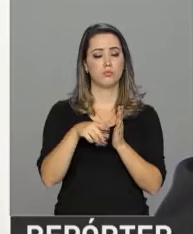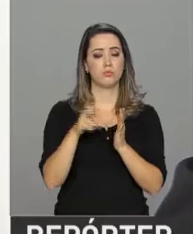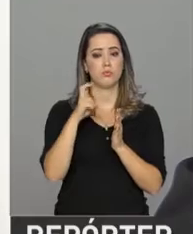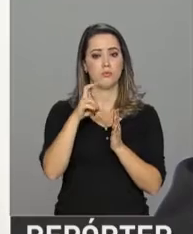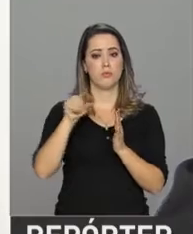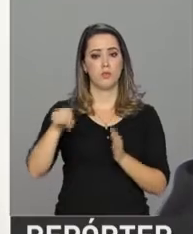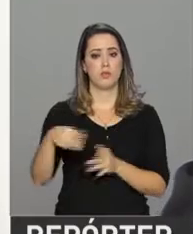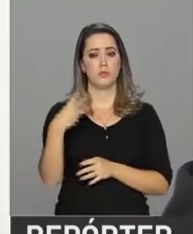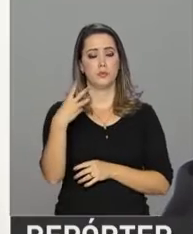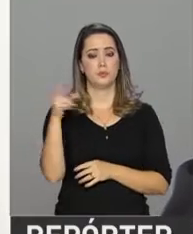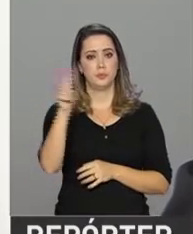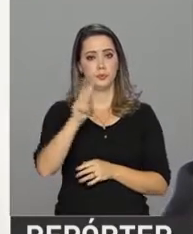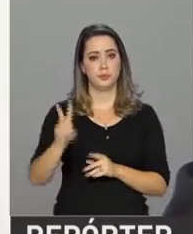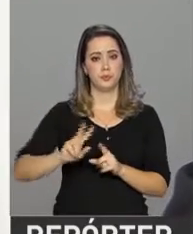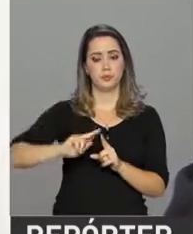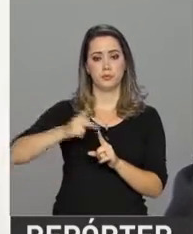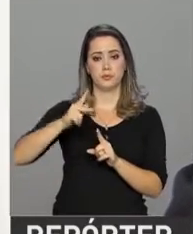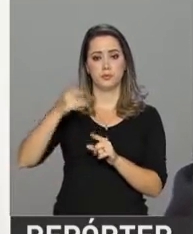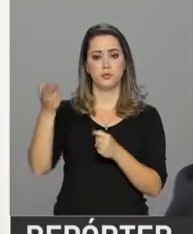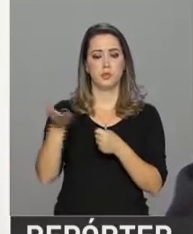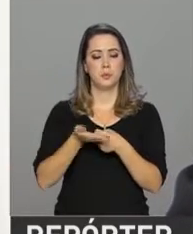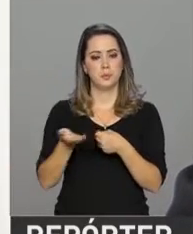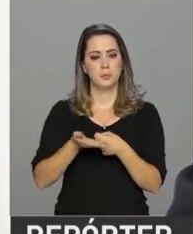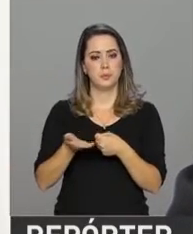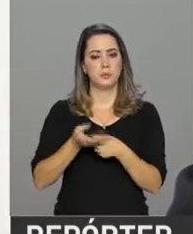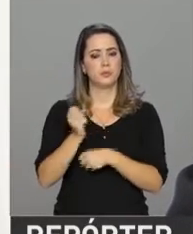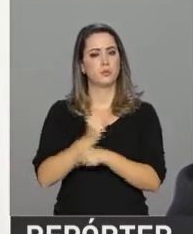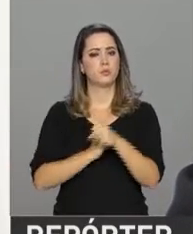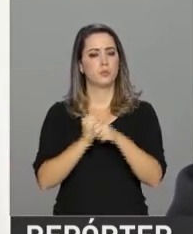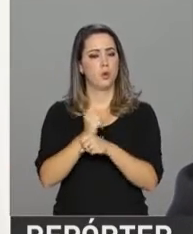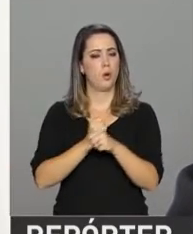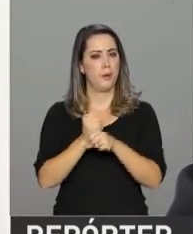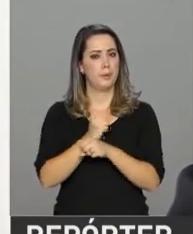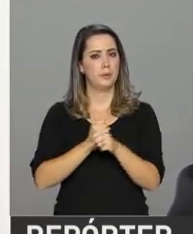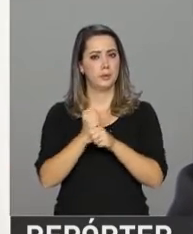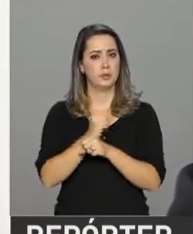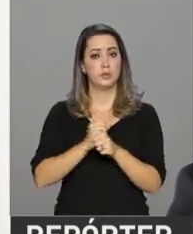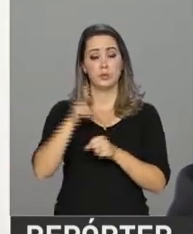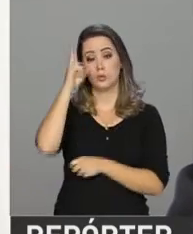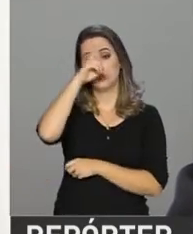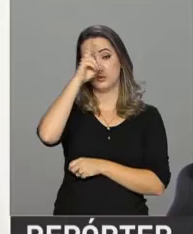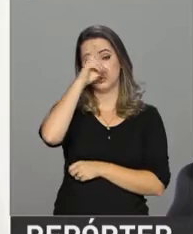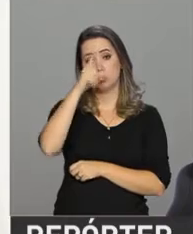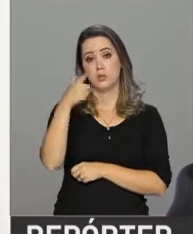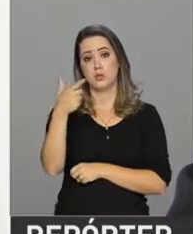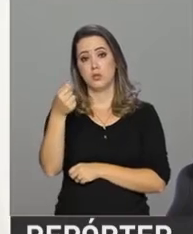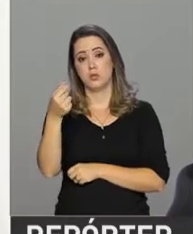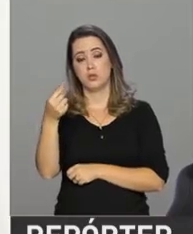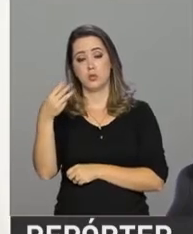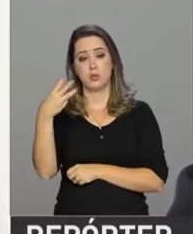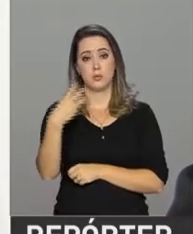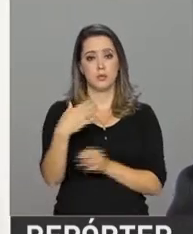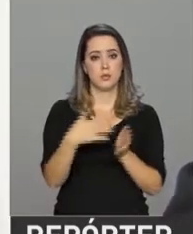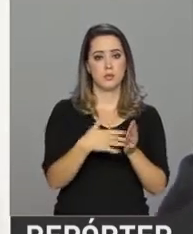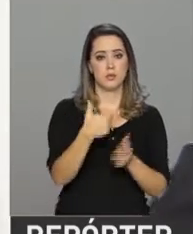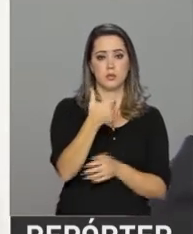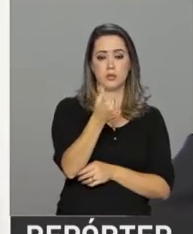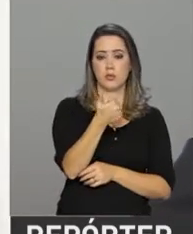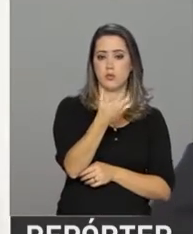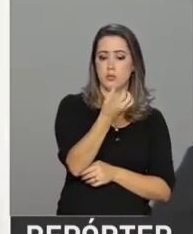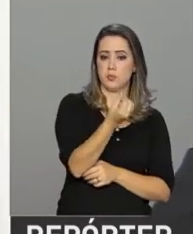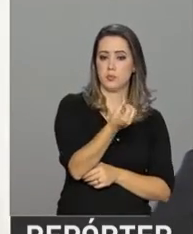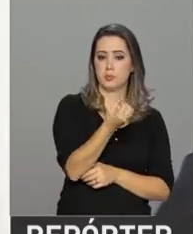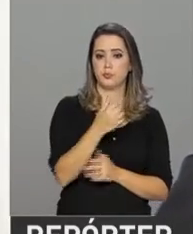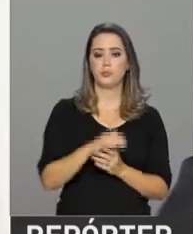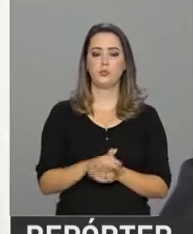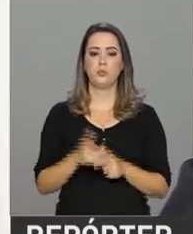5,3 vezes maior do que a média anual histórica de 2003 a 2016.